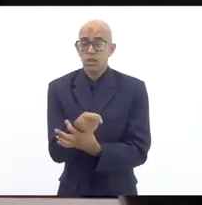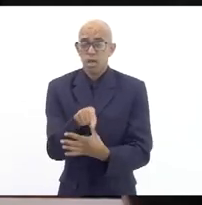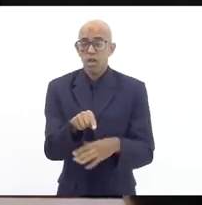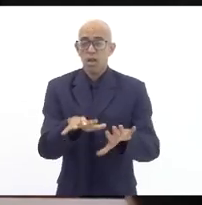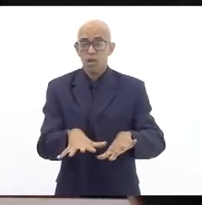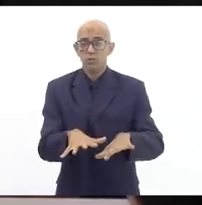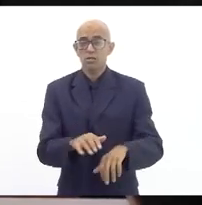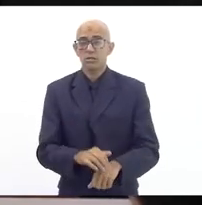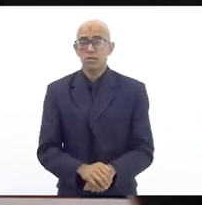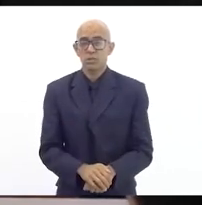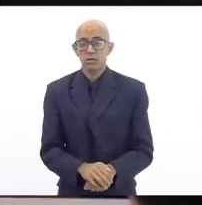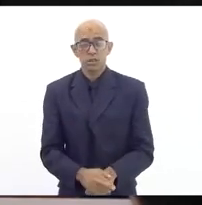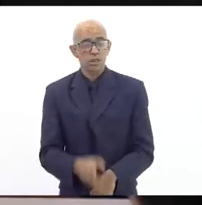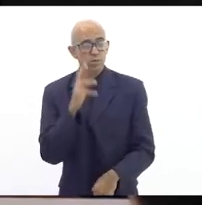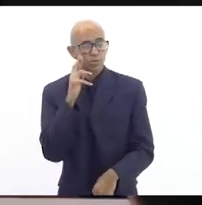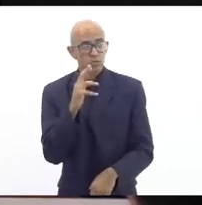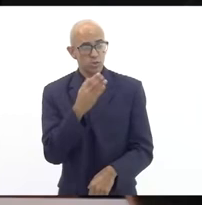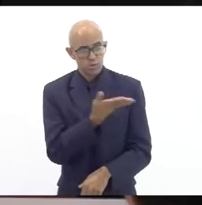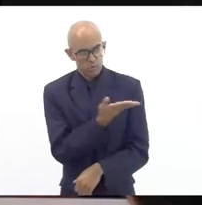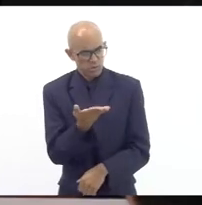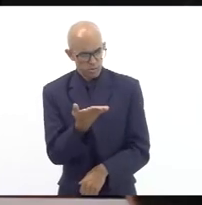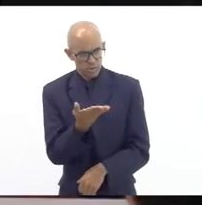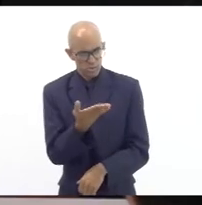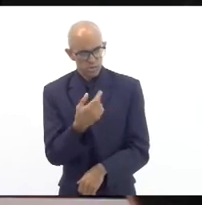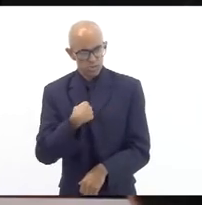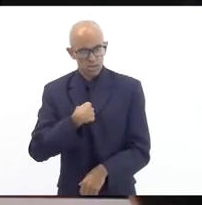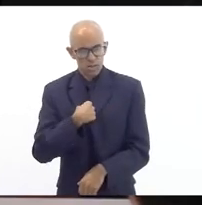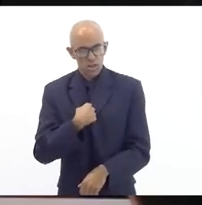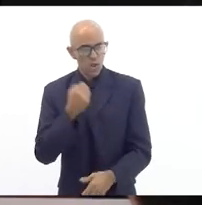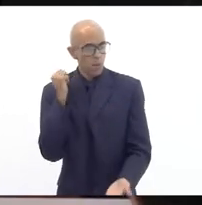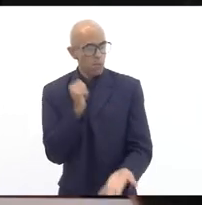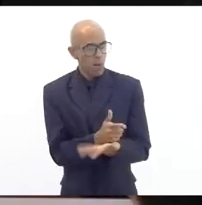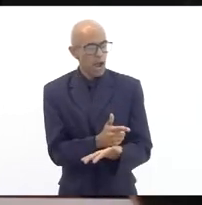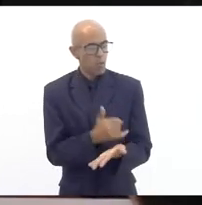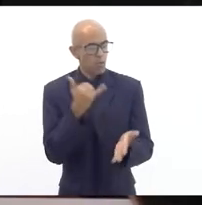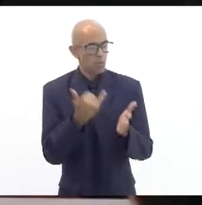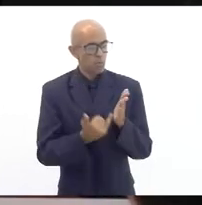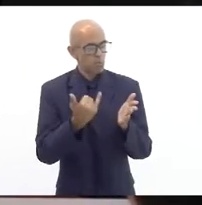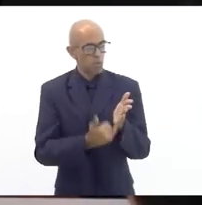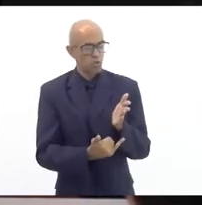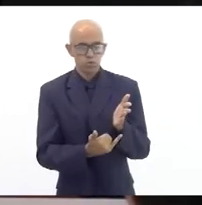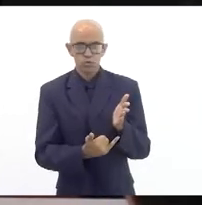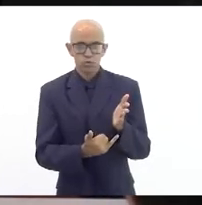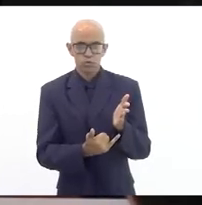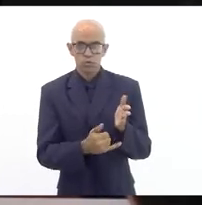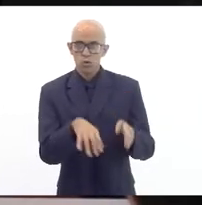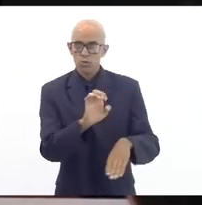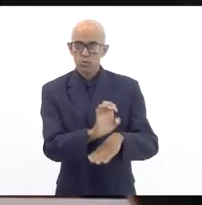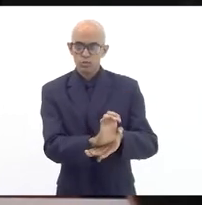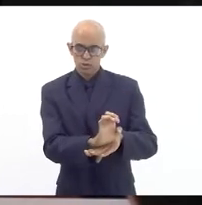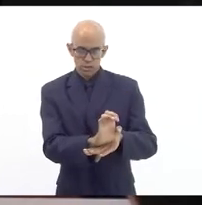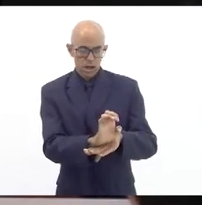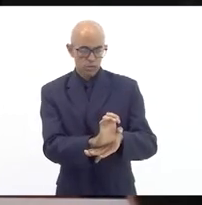isso. Senhores, eu sou uma contribuinte, o Estado tem que prover a segurança de